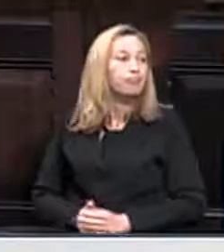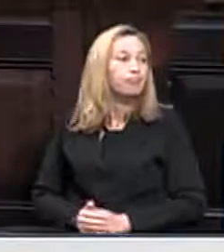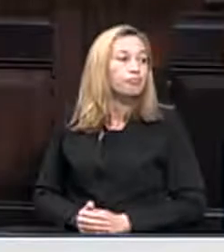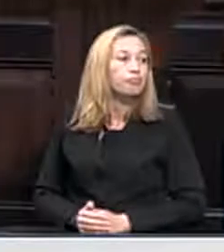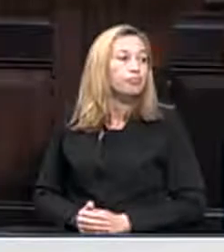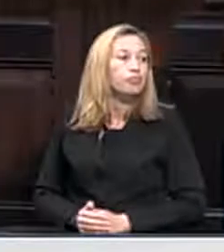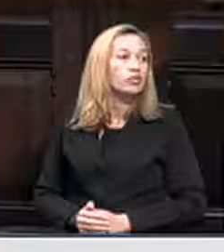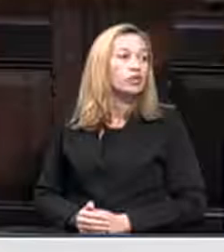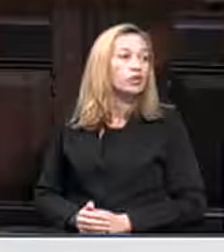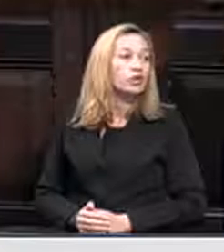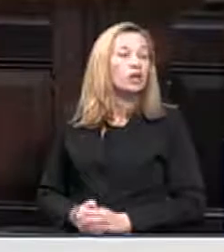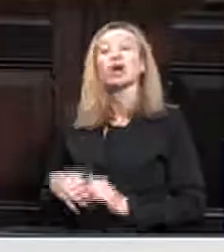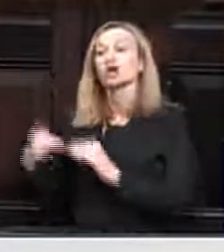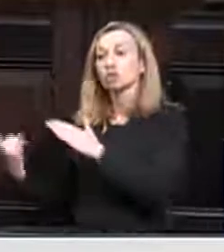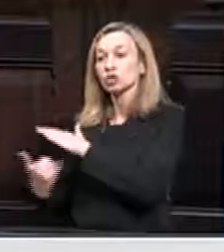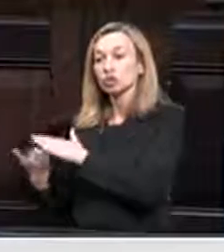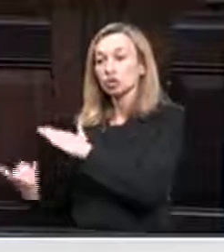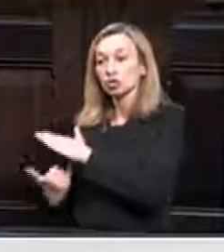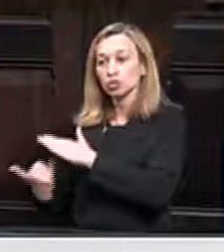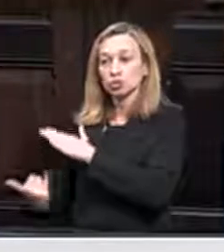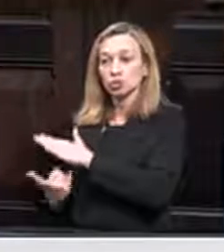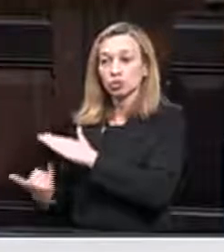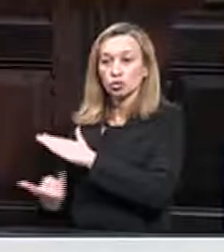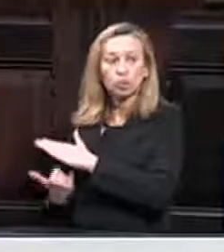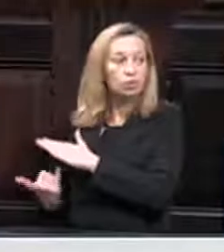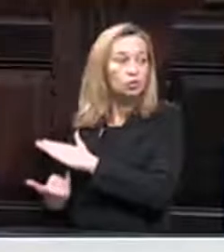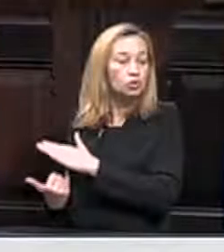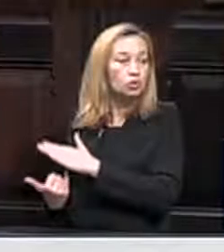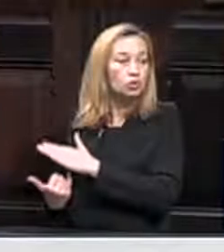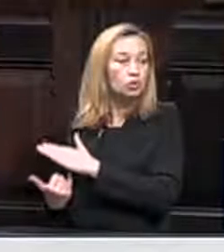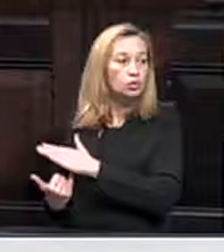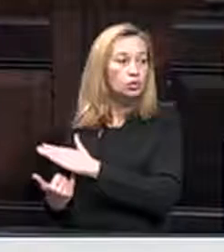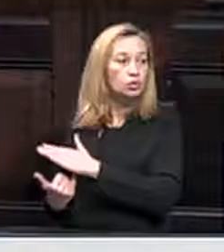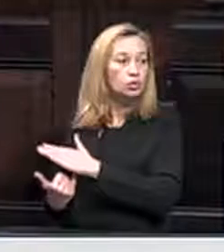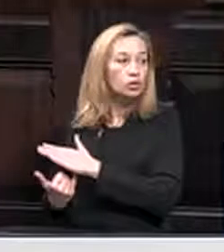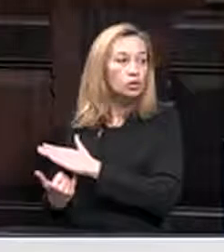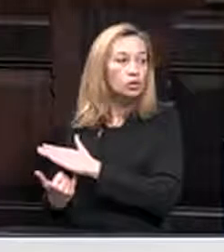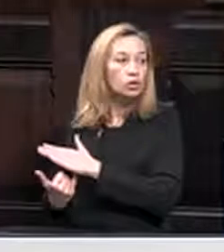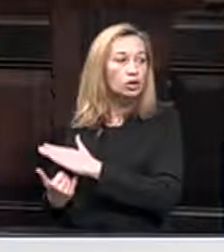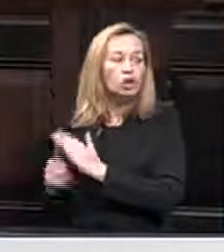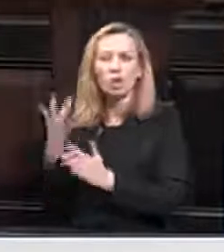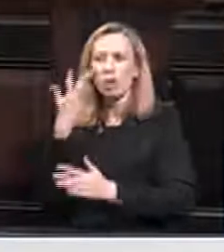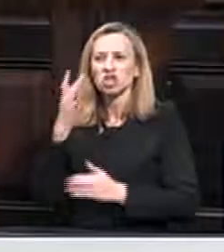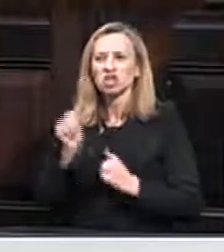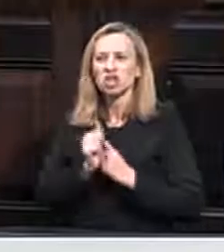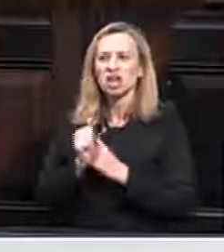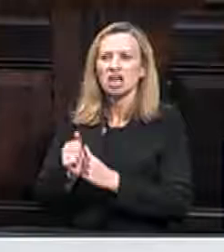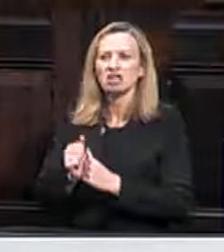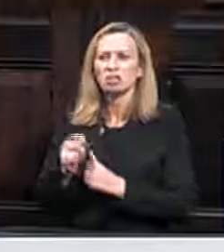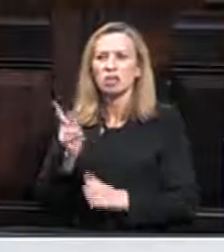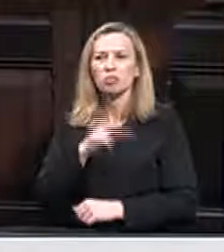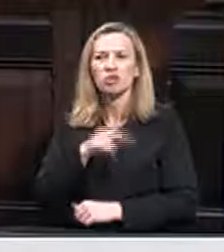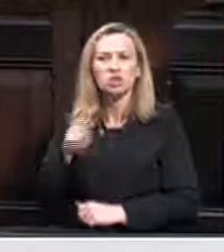Esse instituto era coordenado, eu não sei se é ainda, pela professora